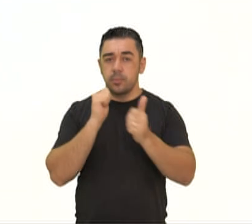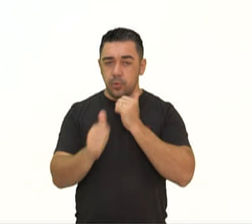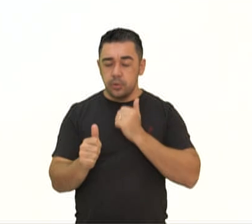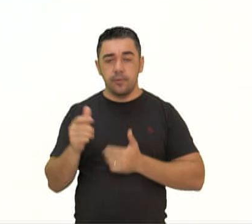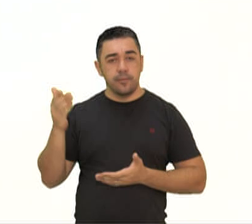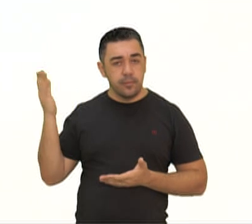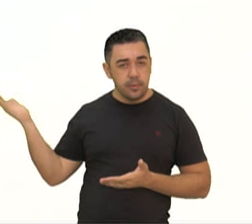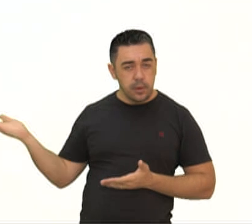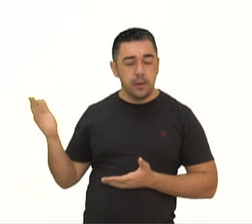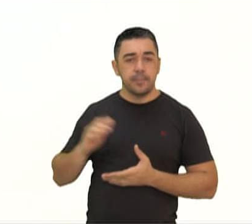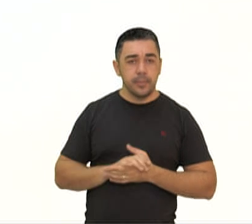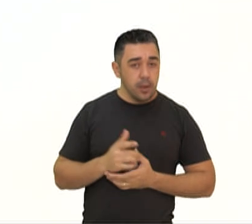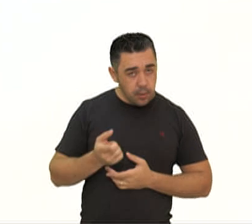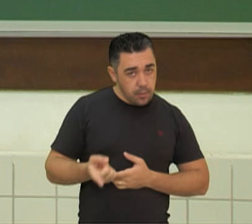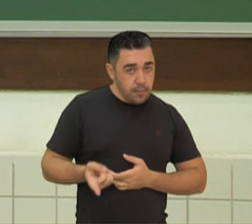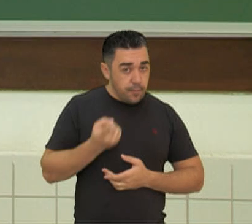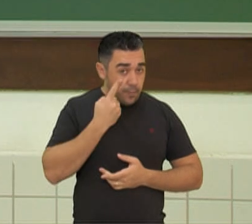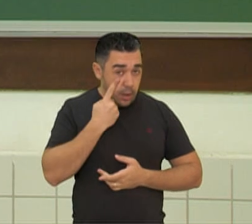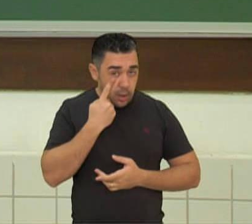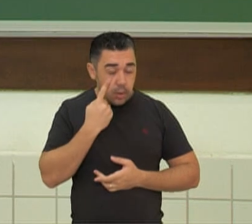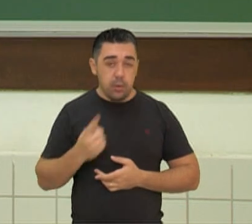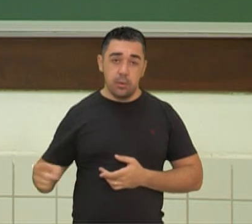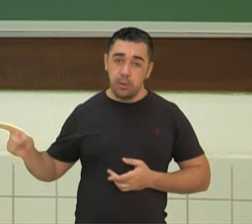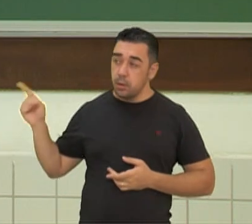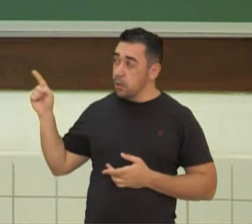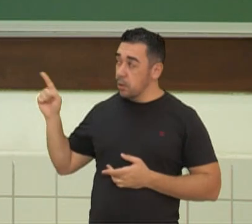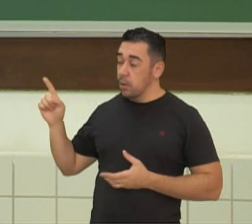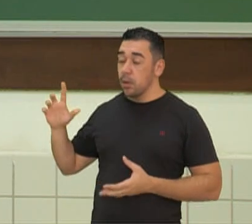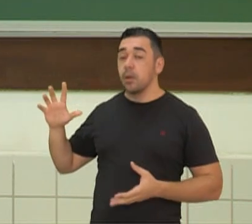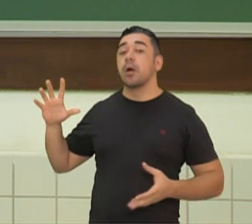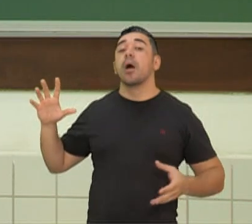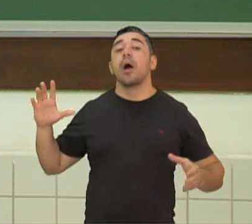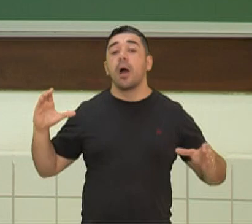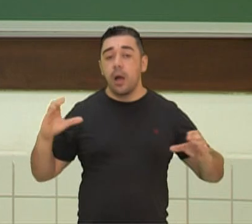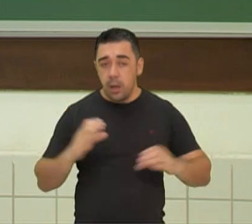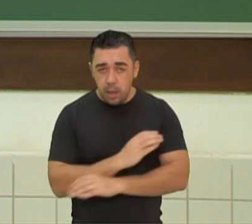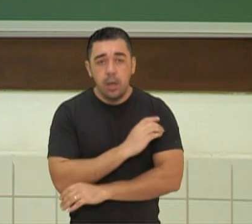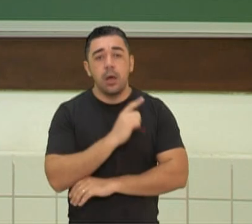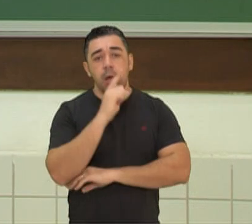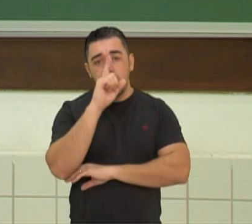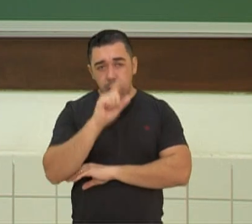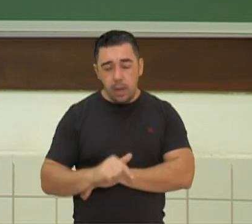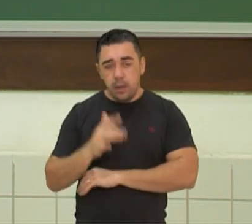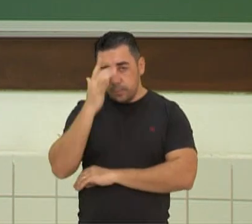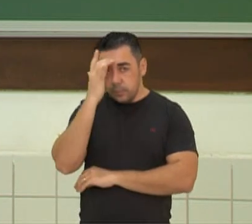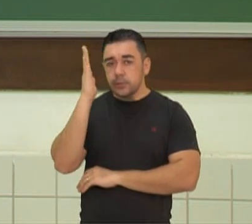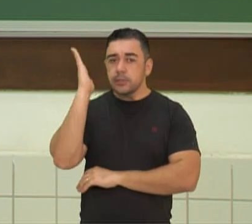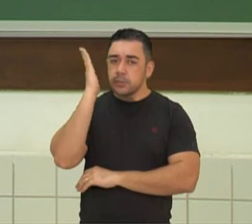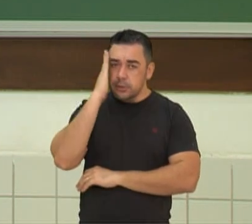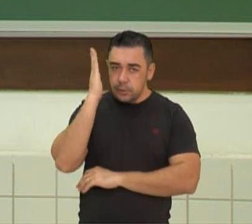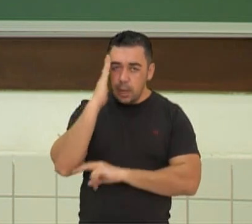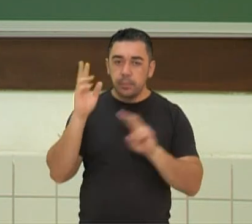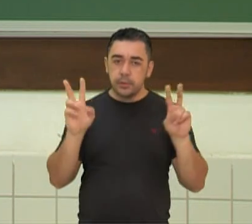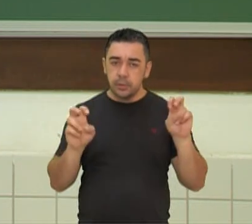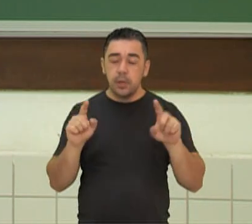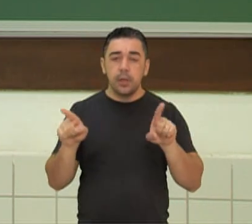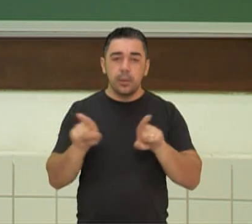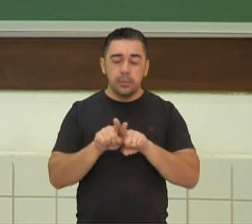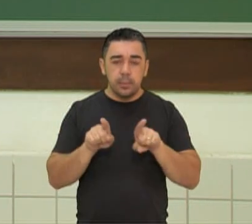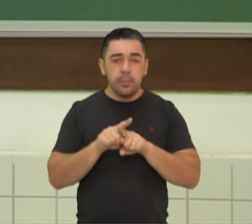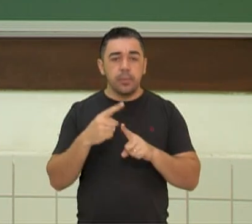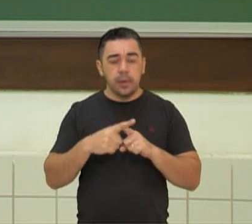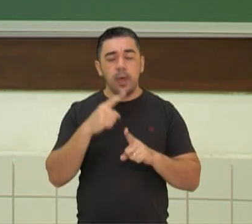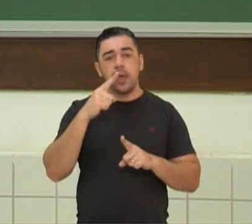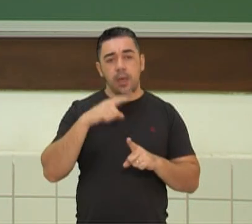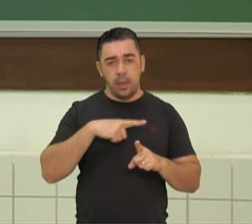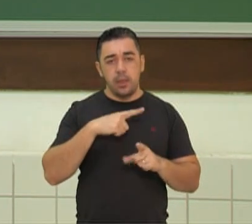BBC. Vejam então que nós podemos concluir com certeza que ele é um especialista, porque além de jornalista, ele é um